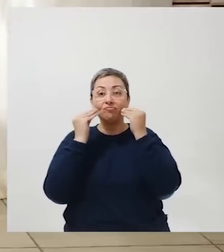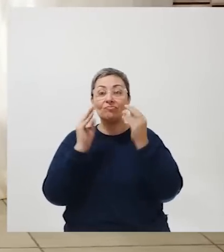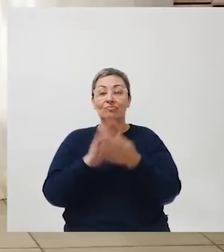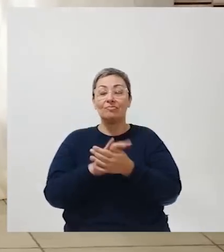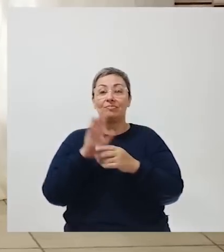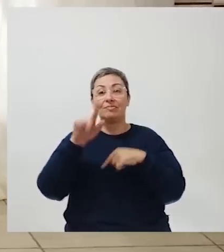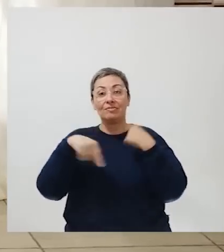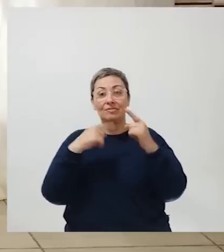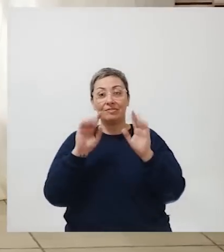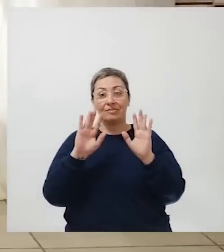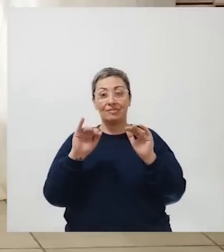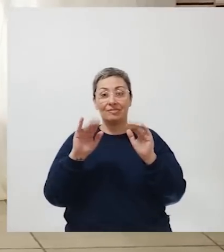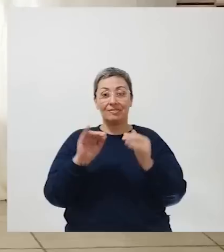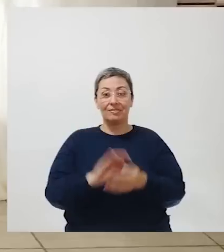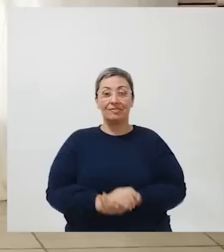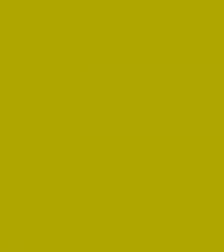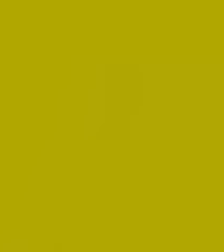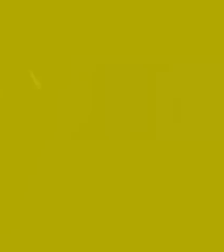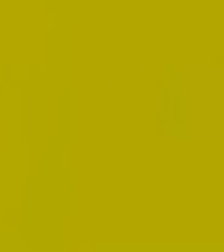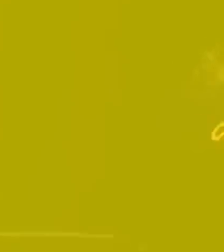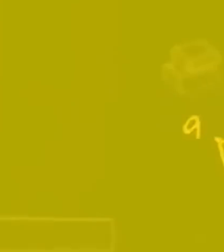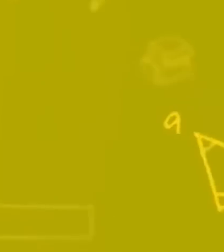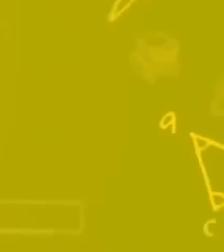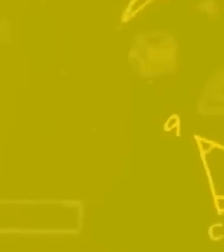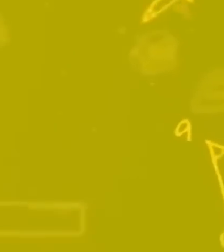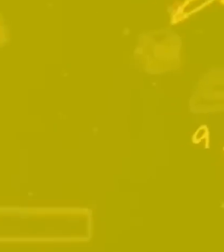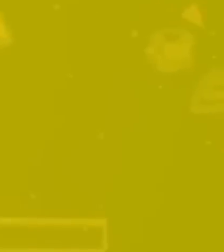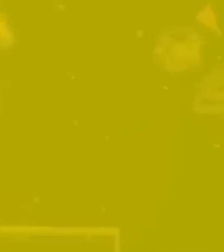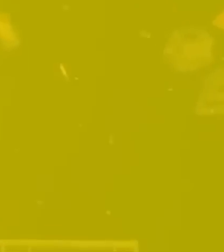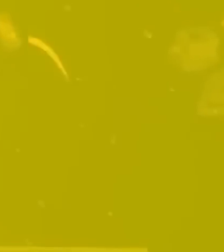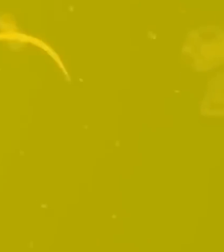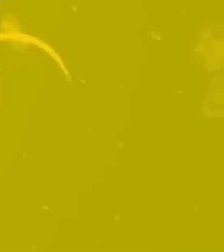beijo e até a próxima.